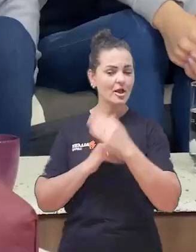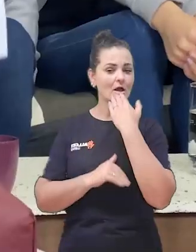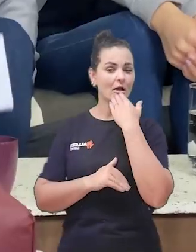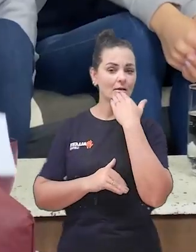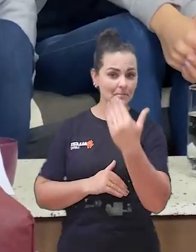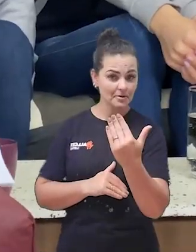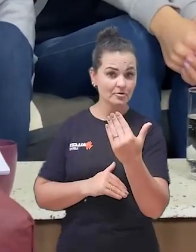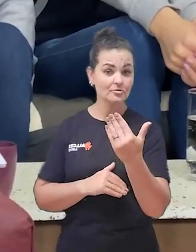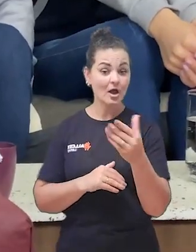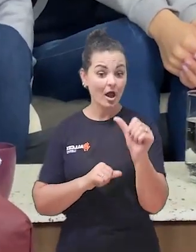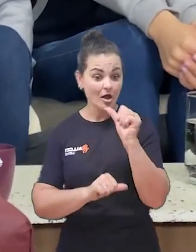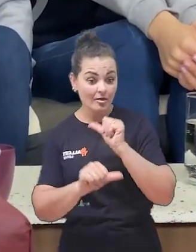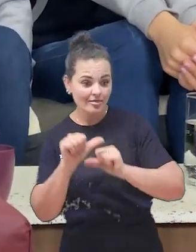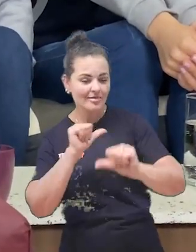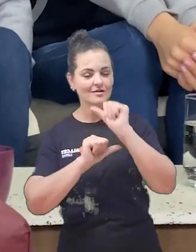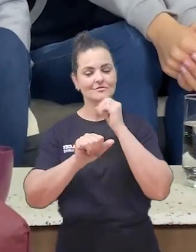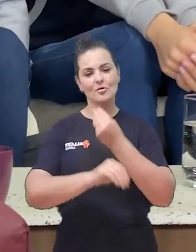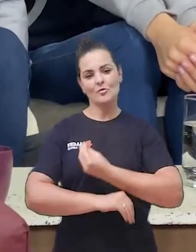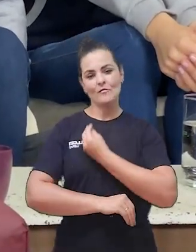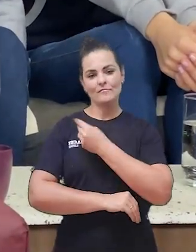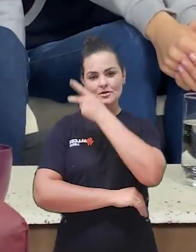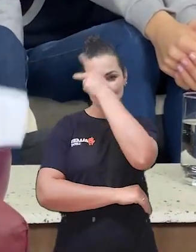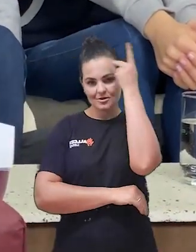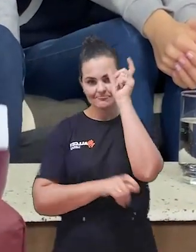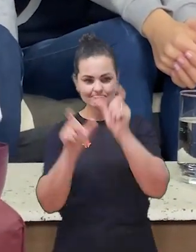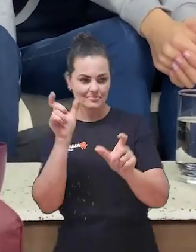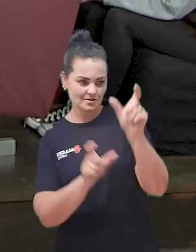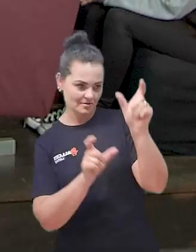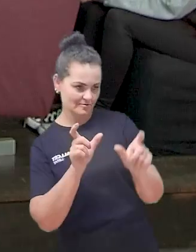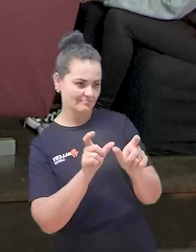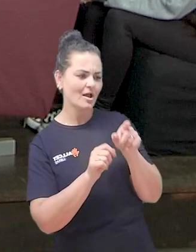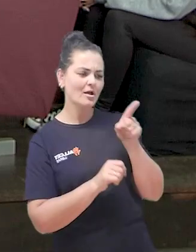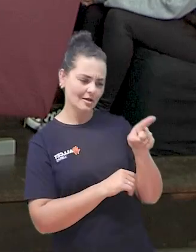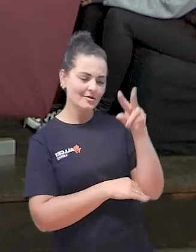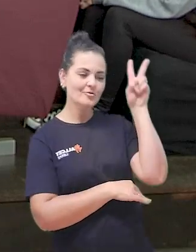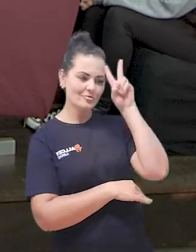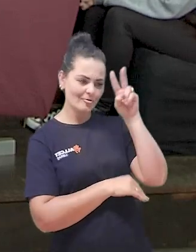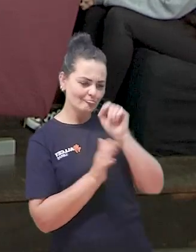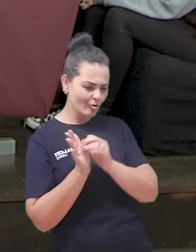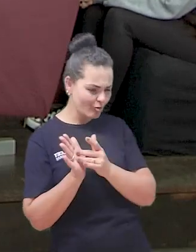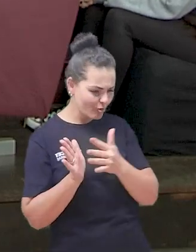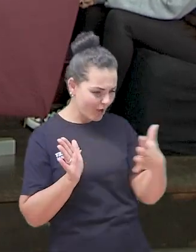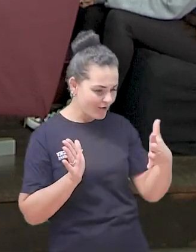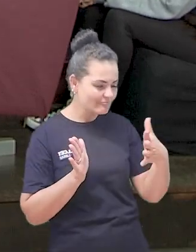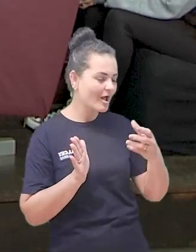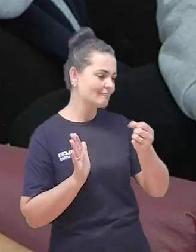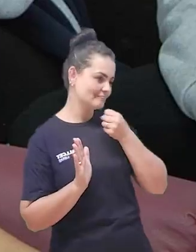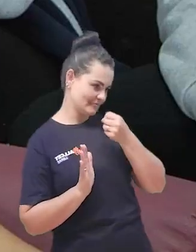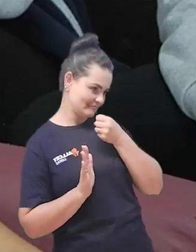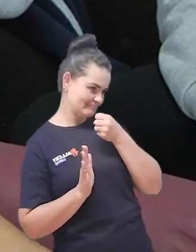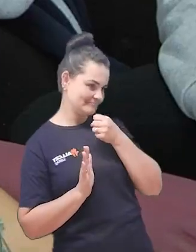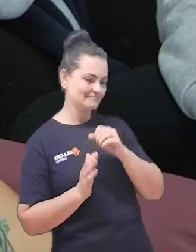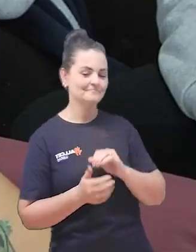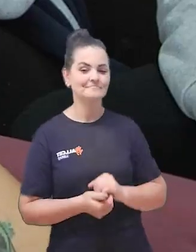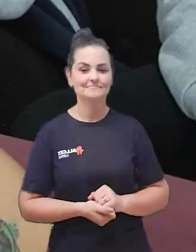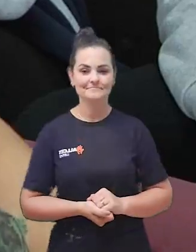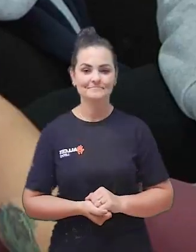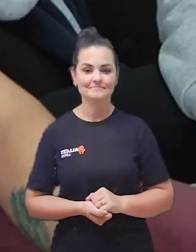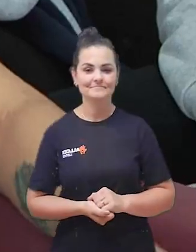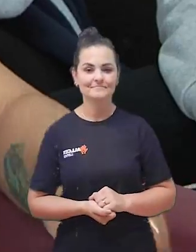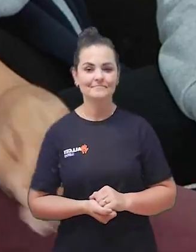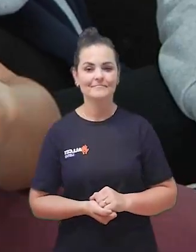indicações que transformam a vida das pessoas, que muito bem o vereador falou ao longo da nossa entrevista.